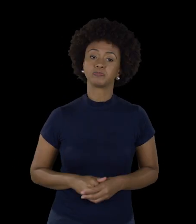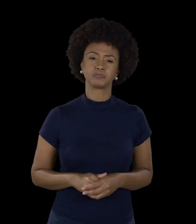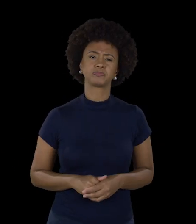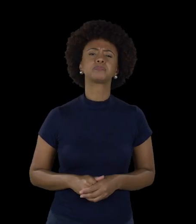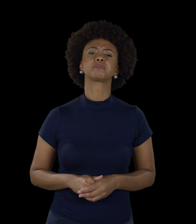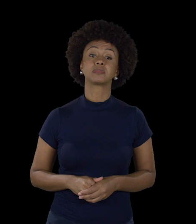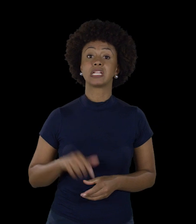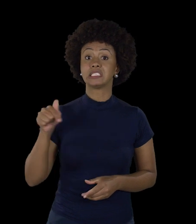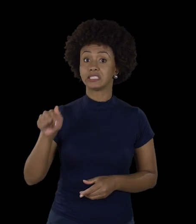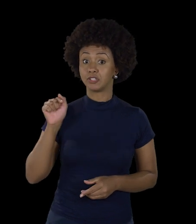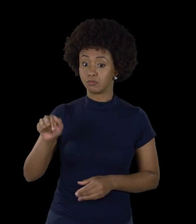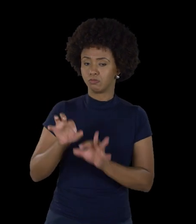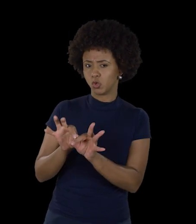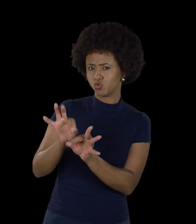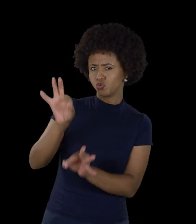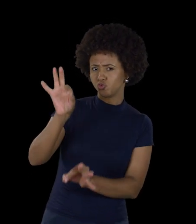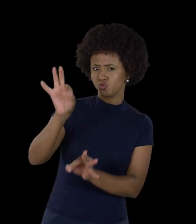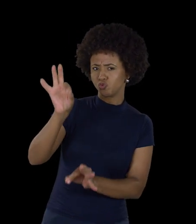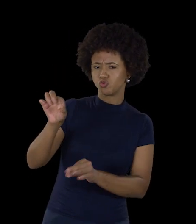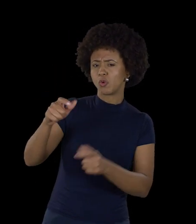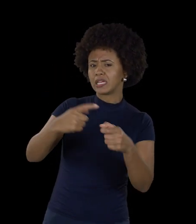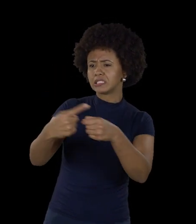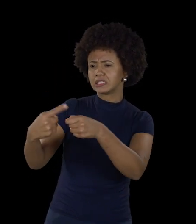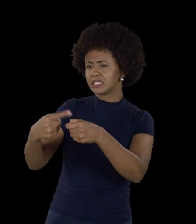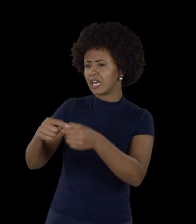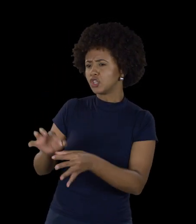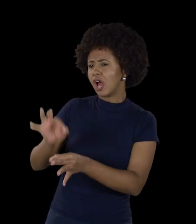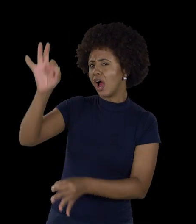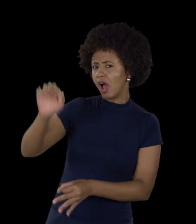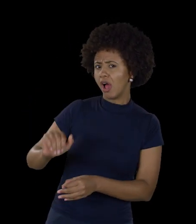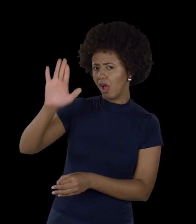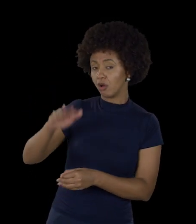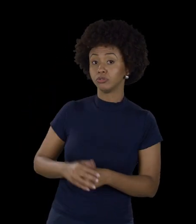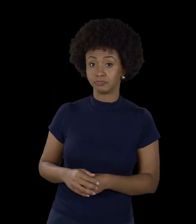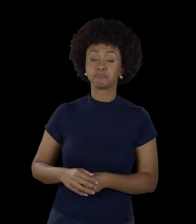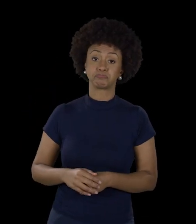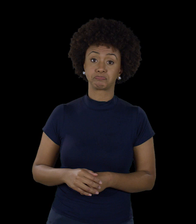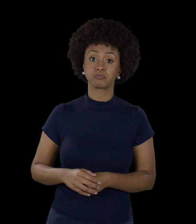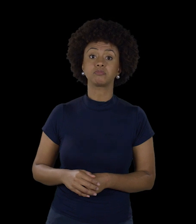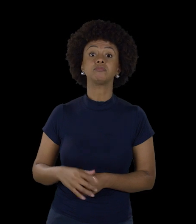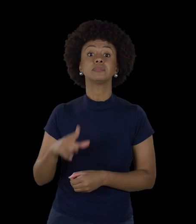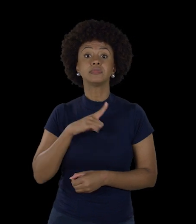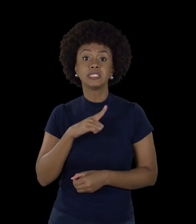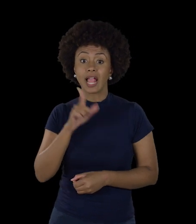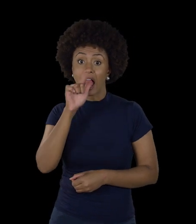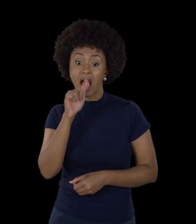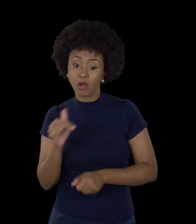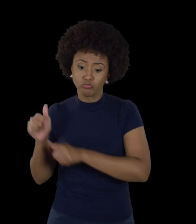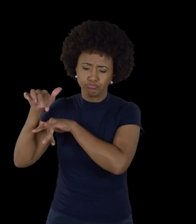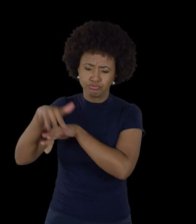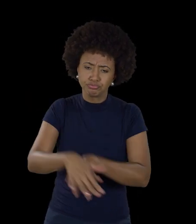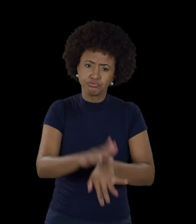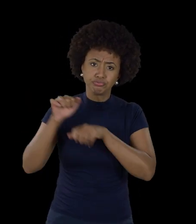Localizada a 1.000 metros de altitude, a área mais alta da cidade, que inclui o centro, tem os principais cursos de água. Por